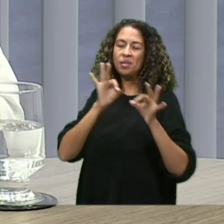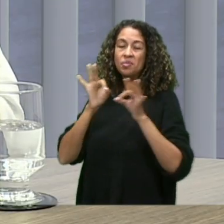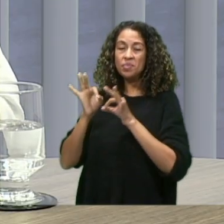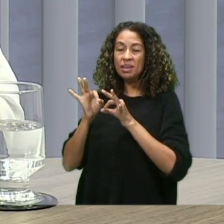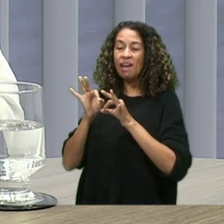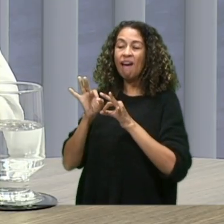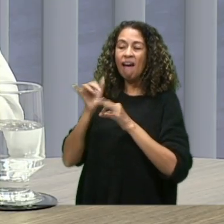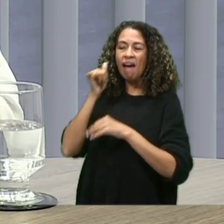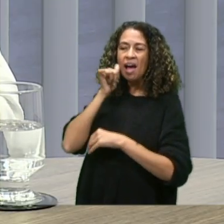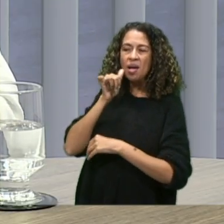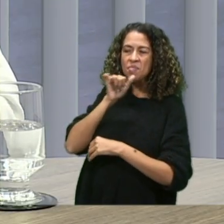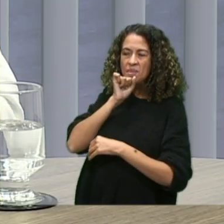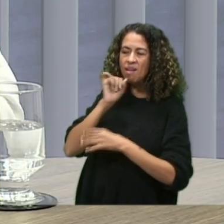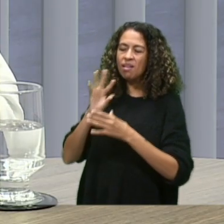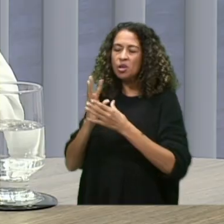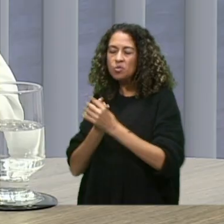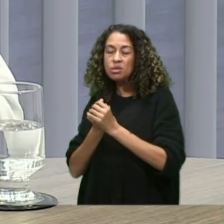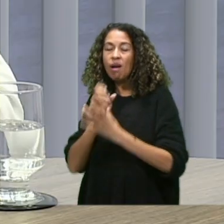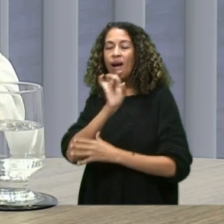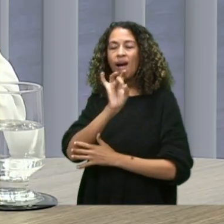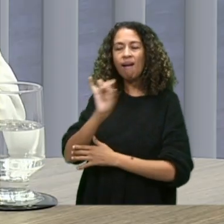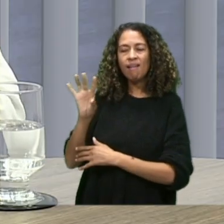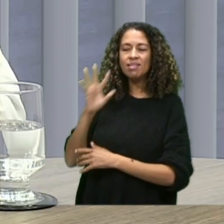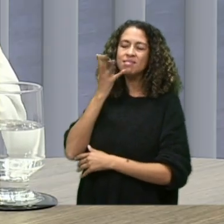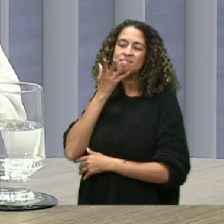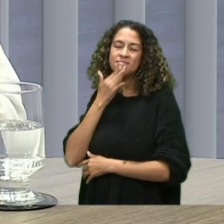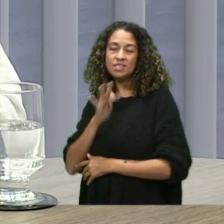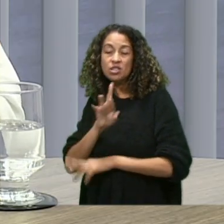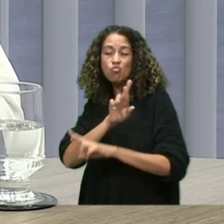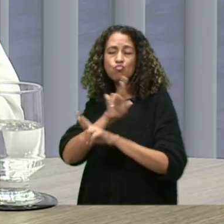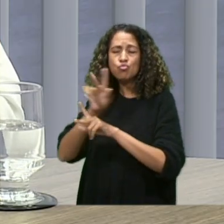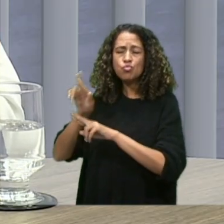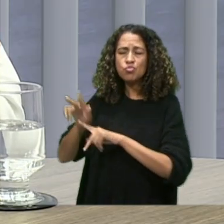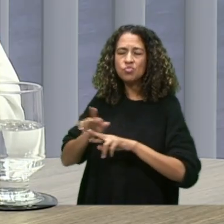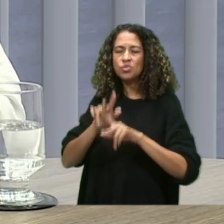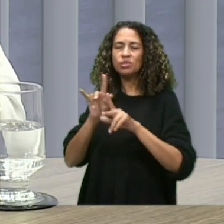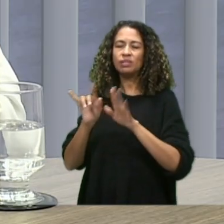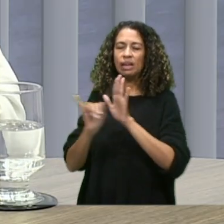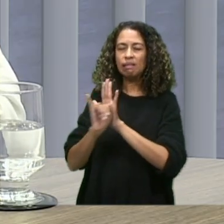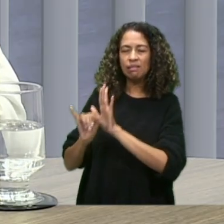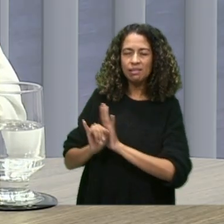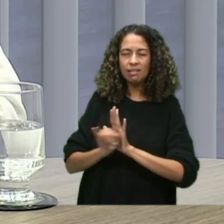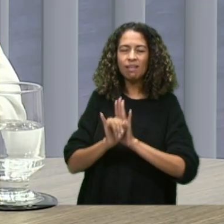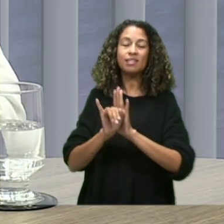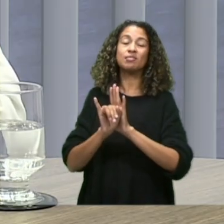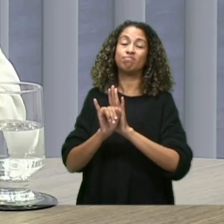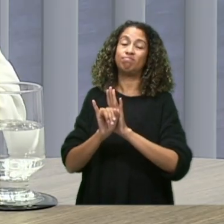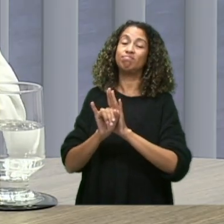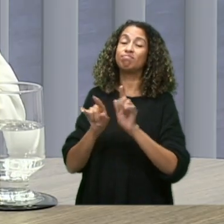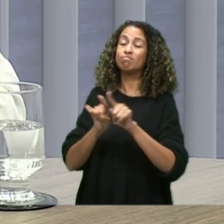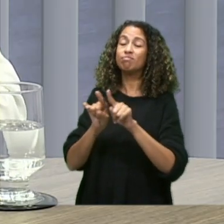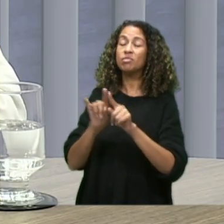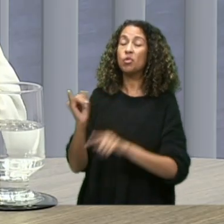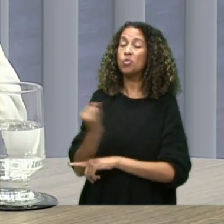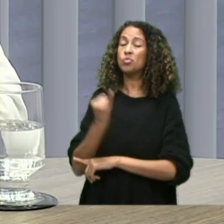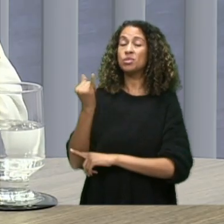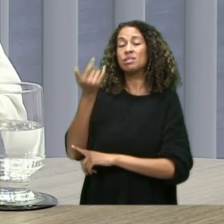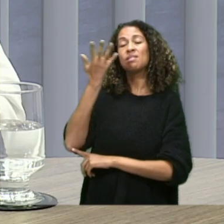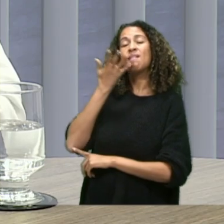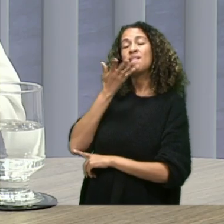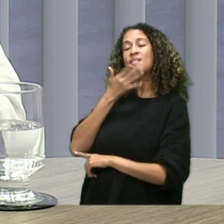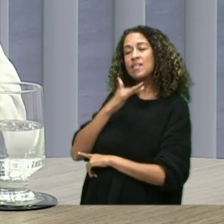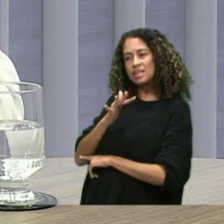inclusão de cada criança, das diferenças de cada criança, da importância daquela criança que é